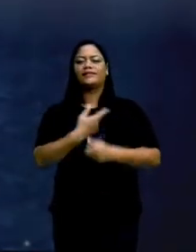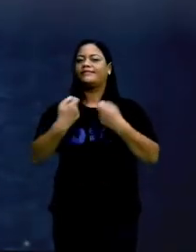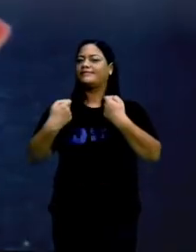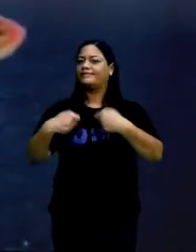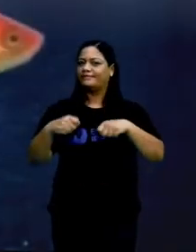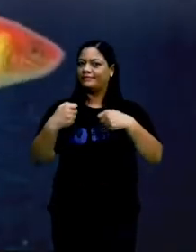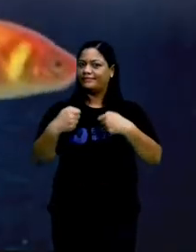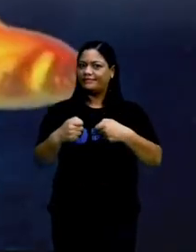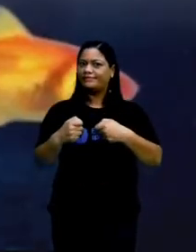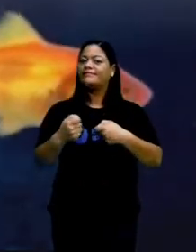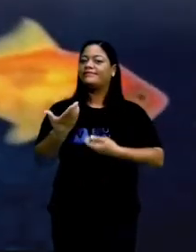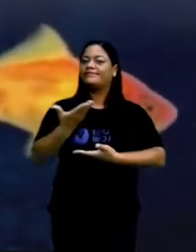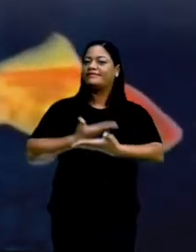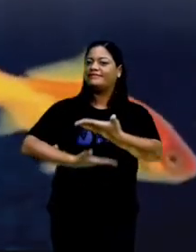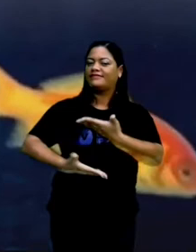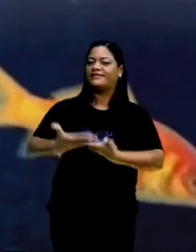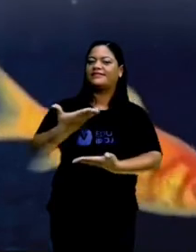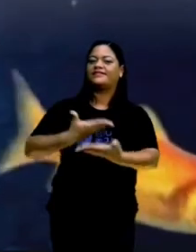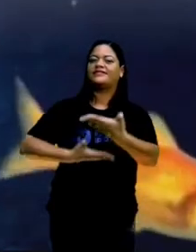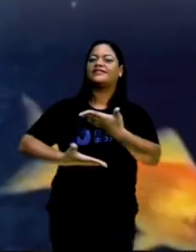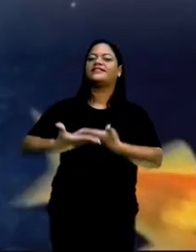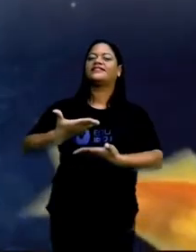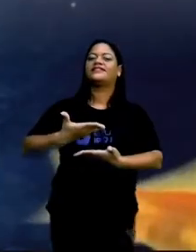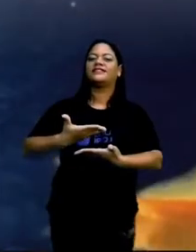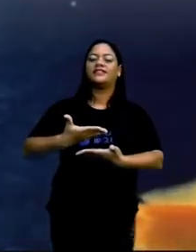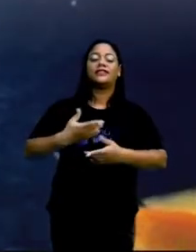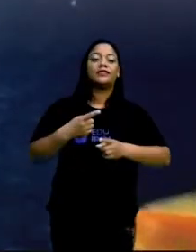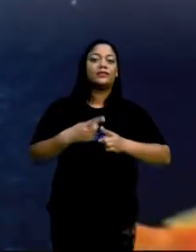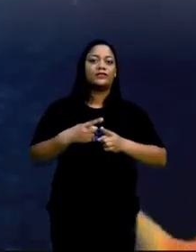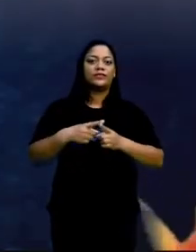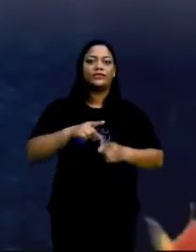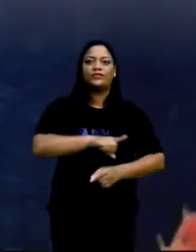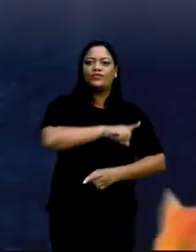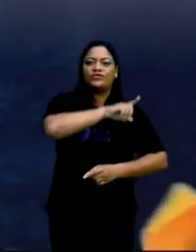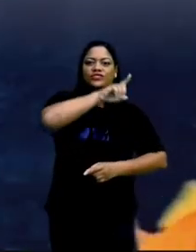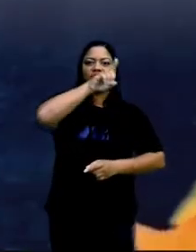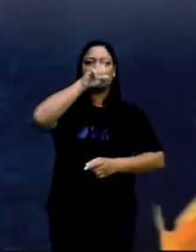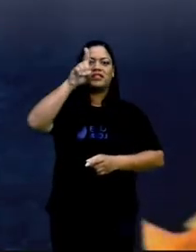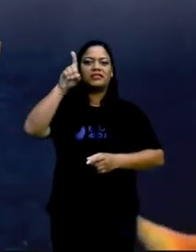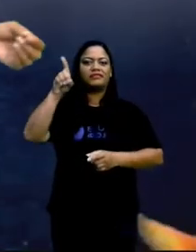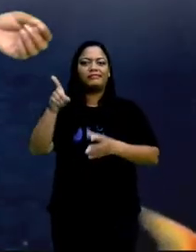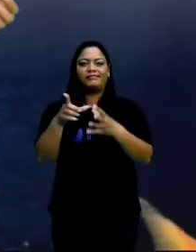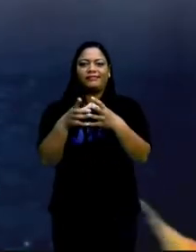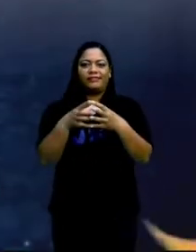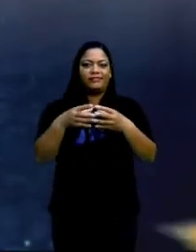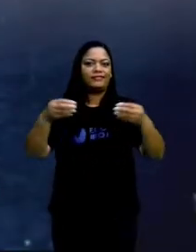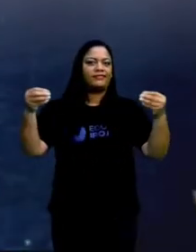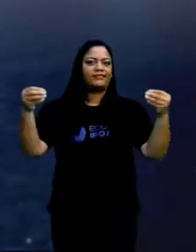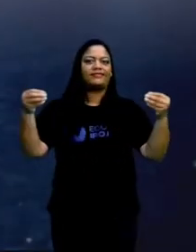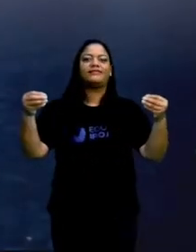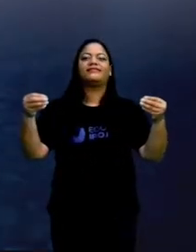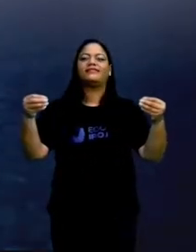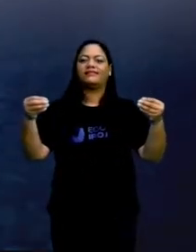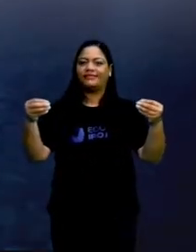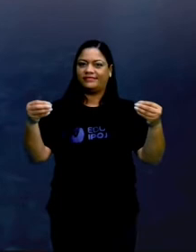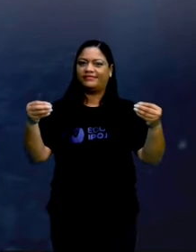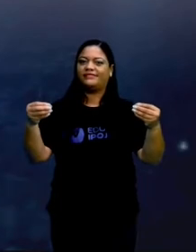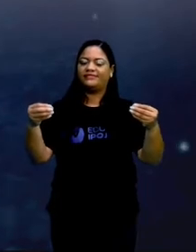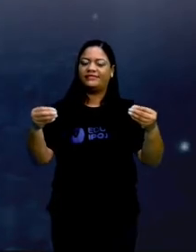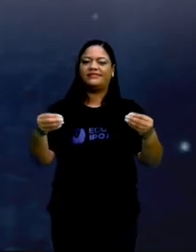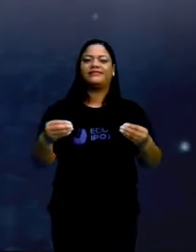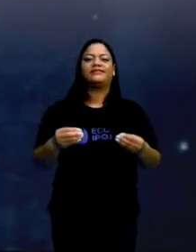que economizar, porque senão um dia ela acaba.